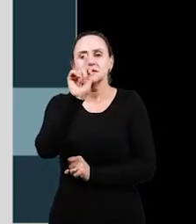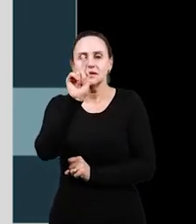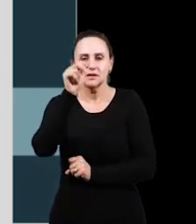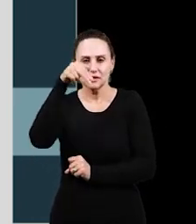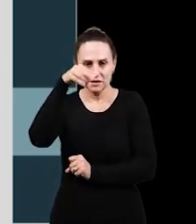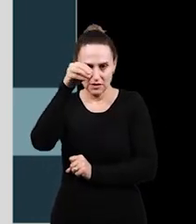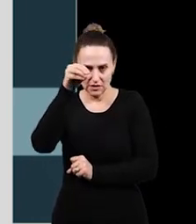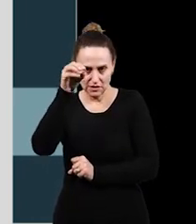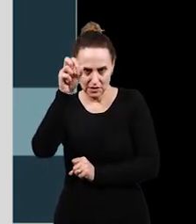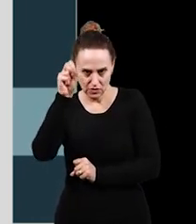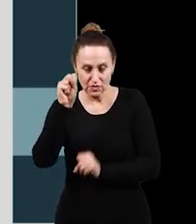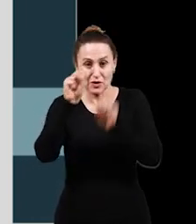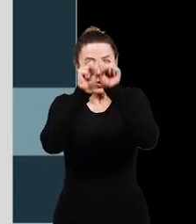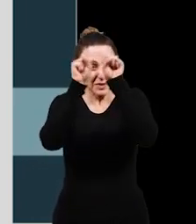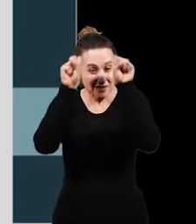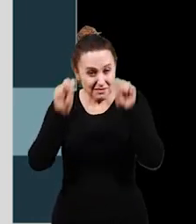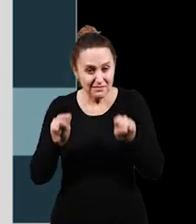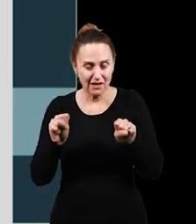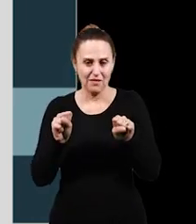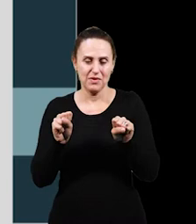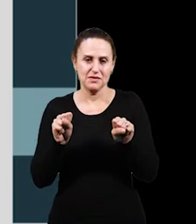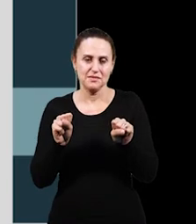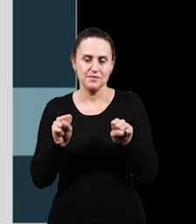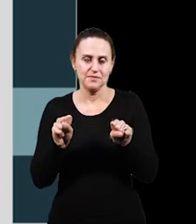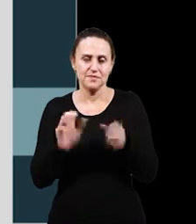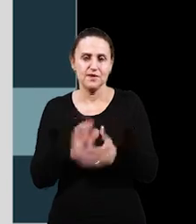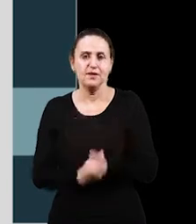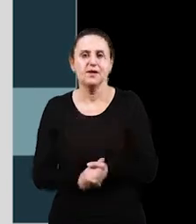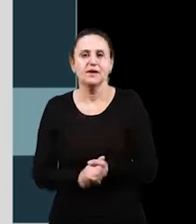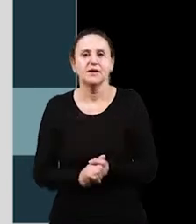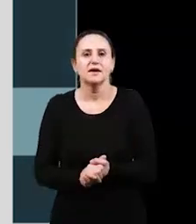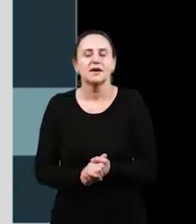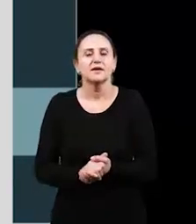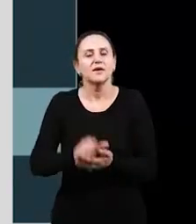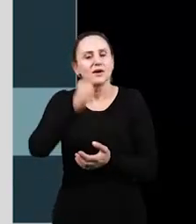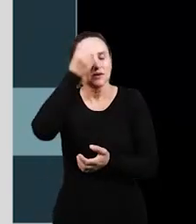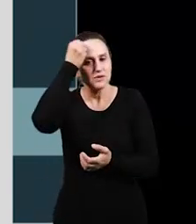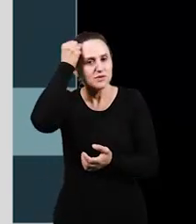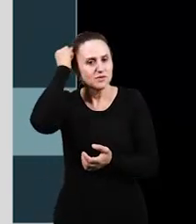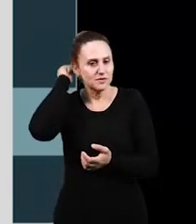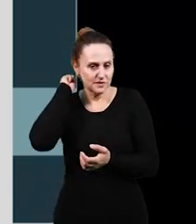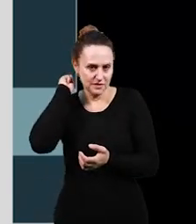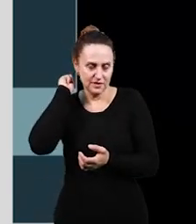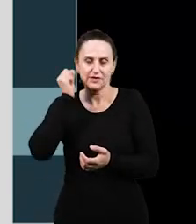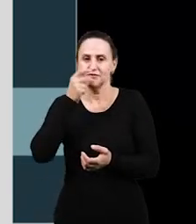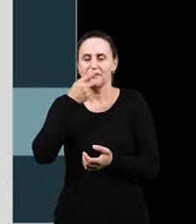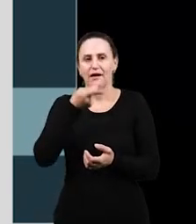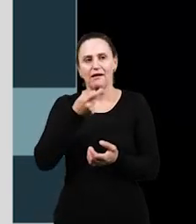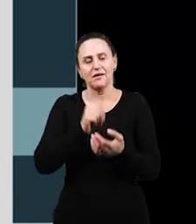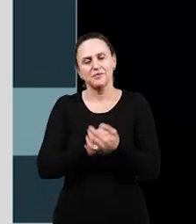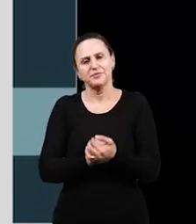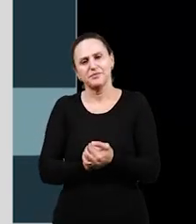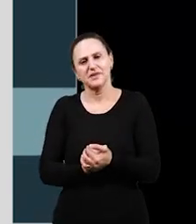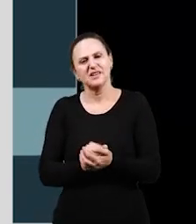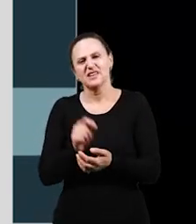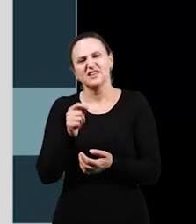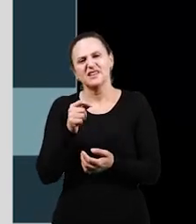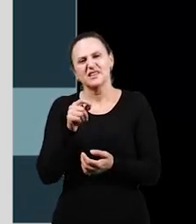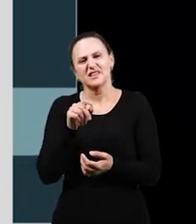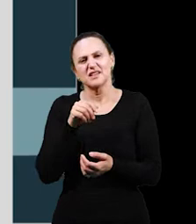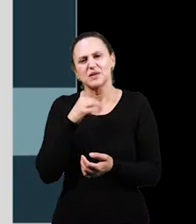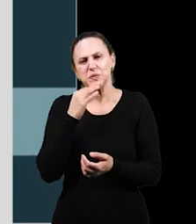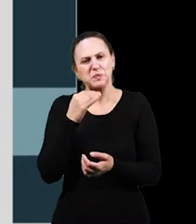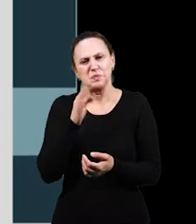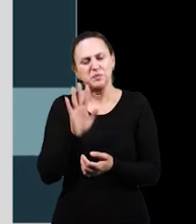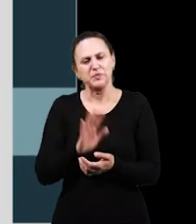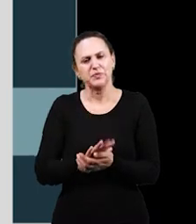língua é um sistema organizado de signos ou sua ser Parque da metáfora do xadrez né então ele diz o seguinte que não importa